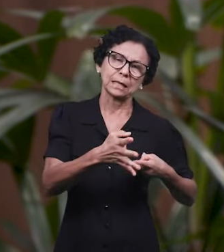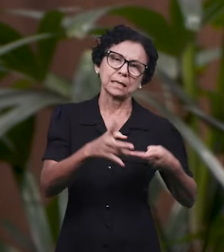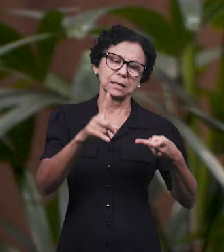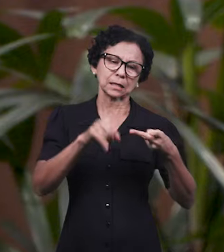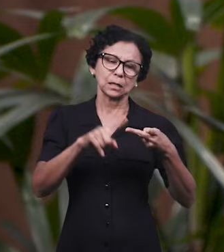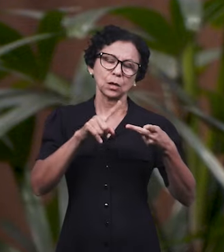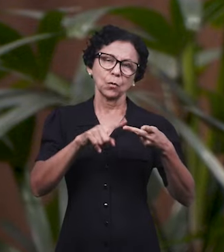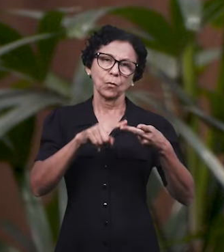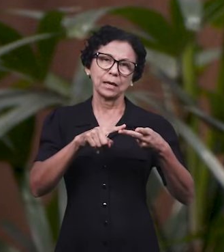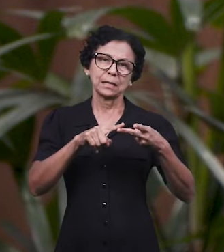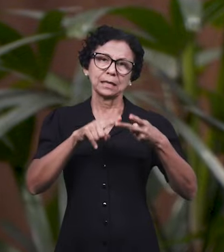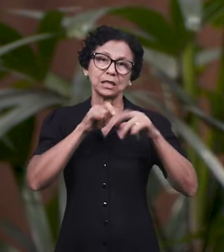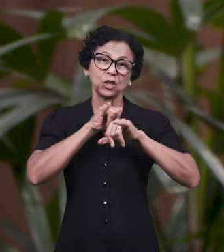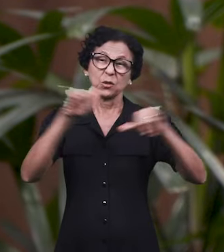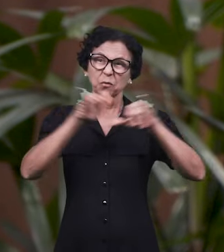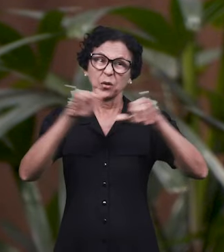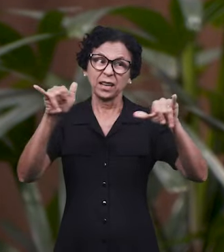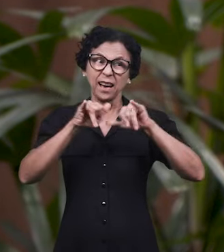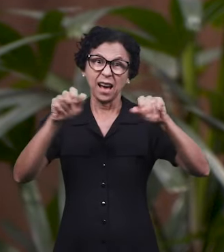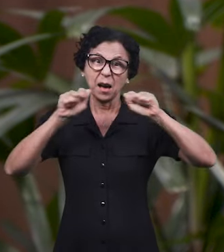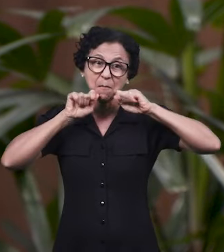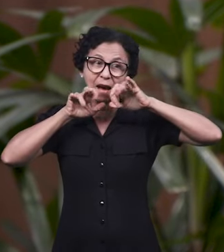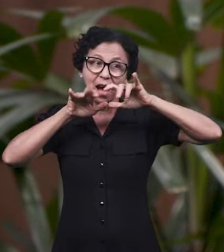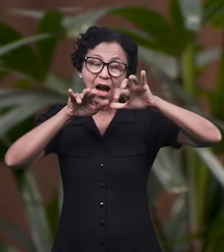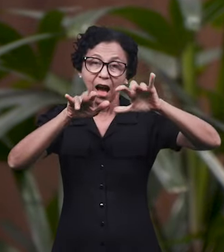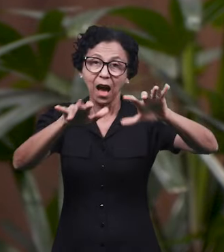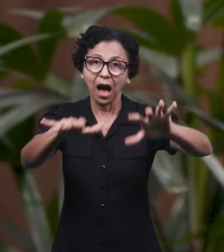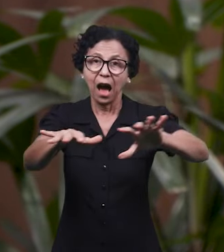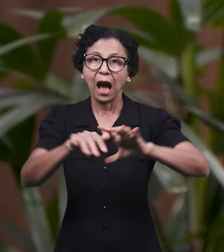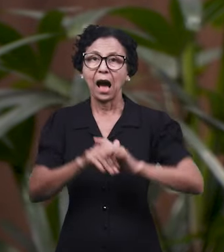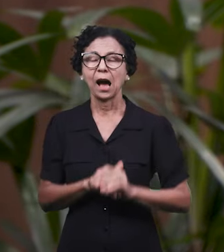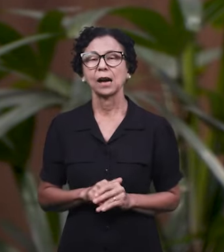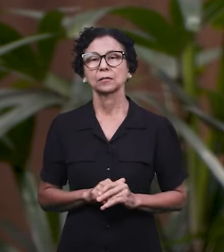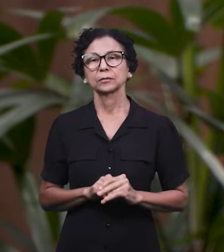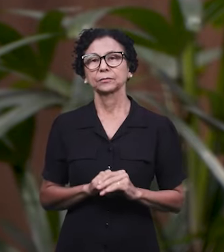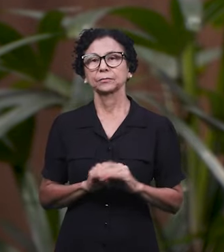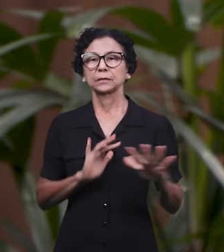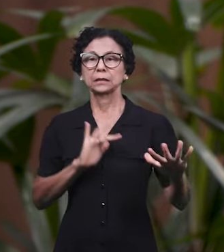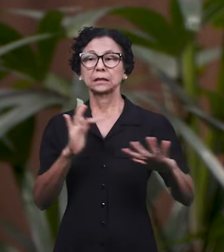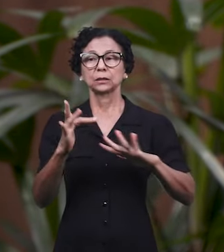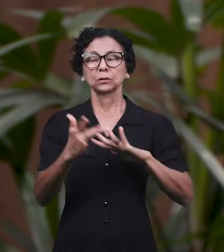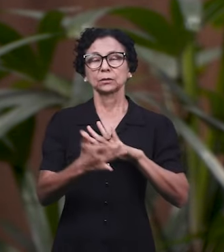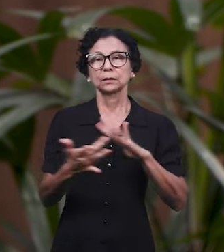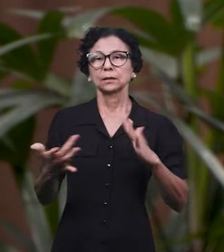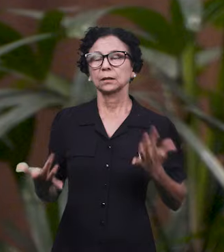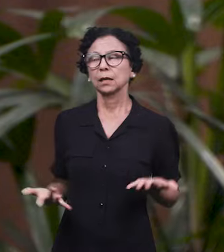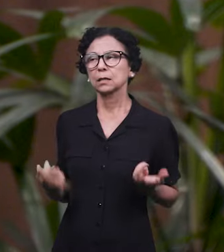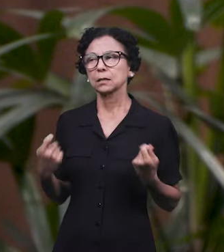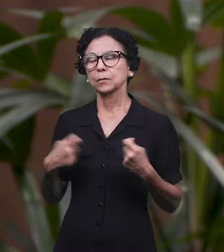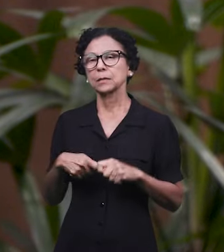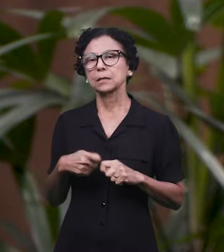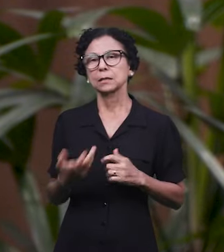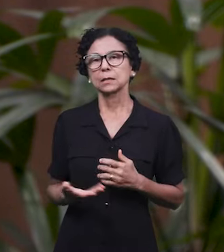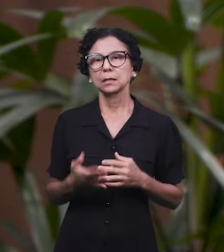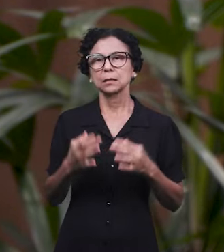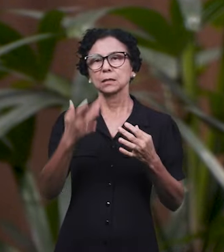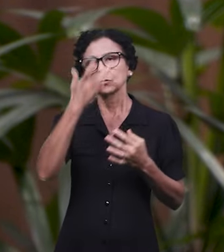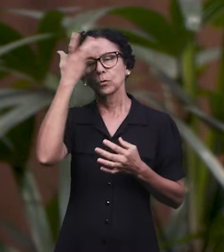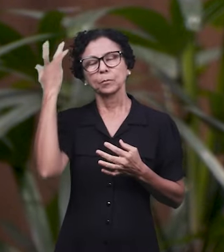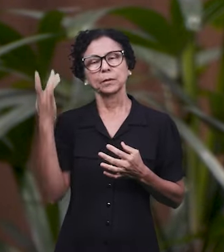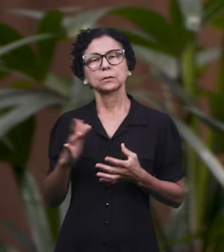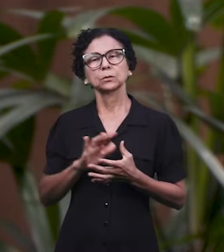é como se fosse os boatos que a gente chama então às vezes ali já tem testemunha se for num de forma presencial né você tá aqui